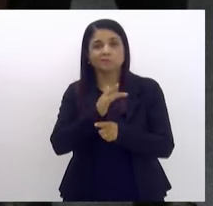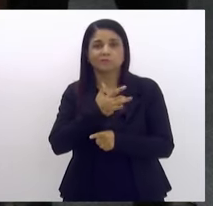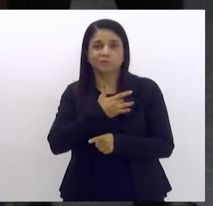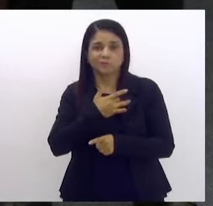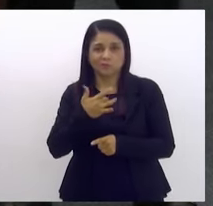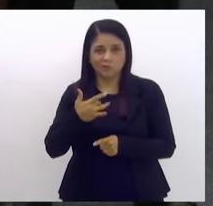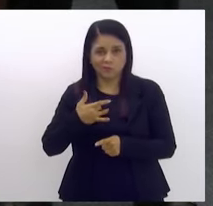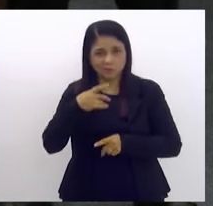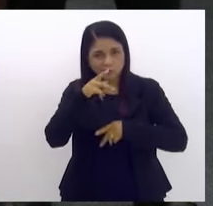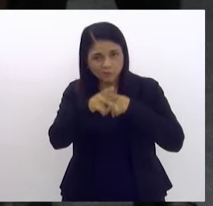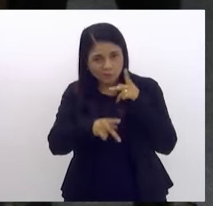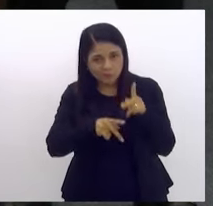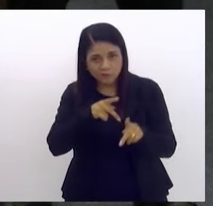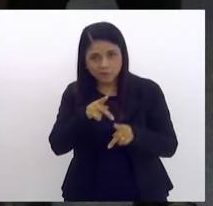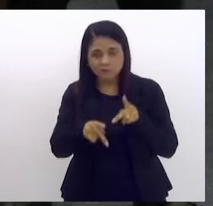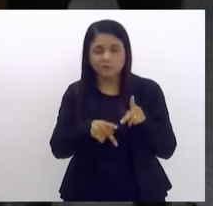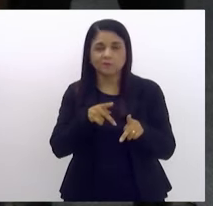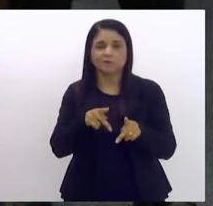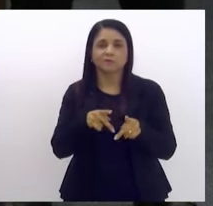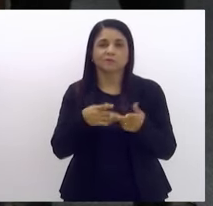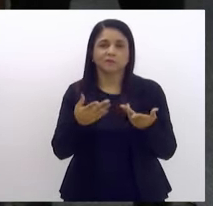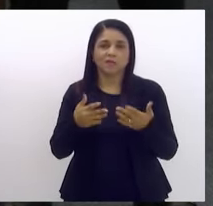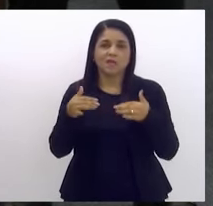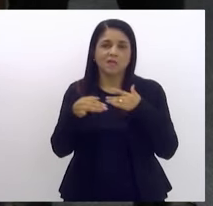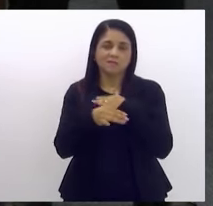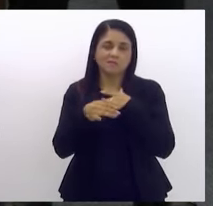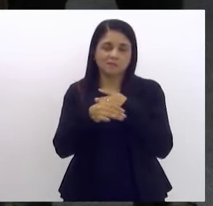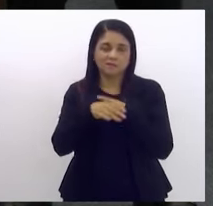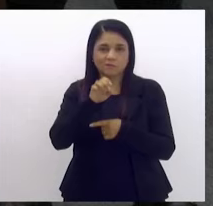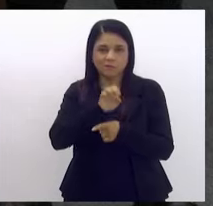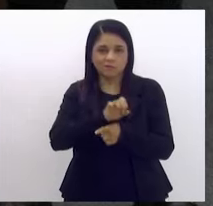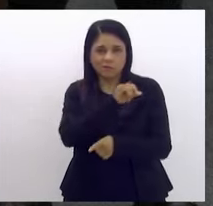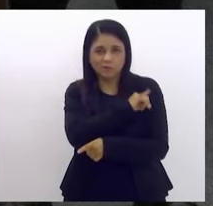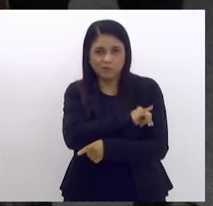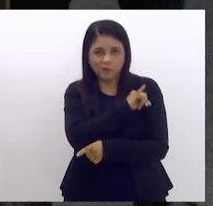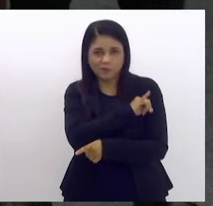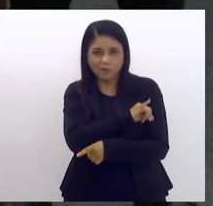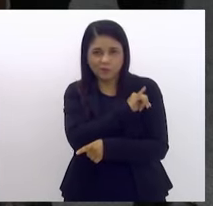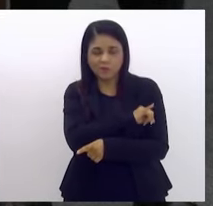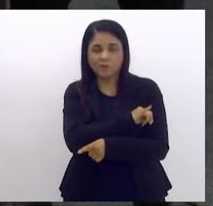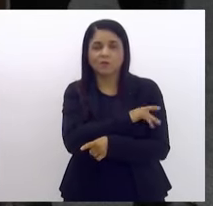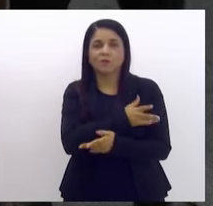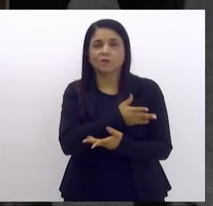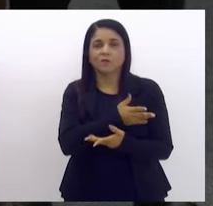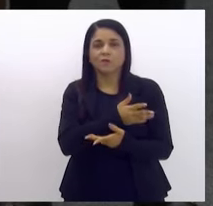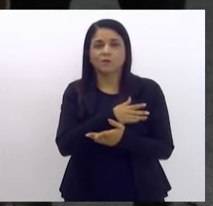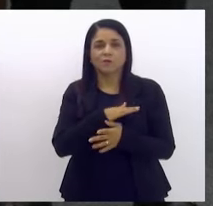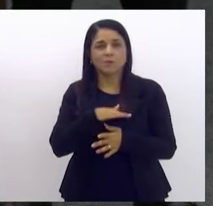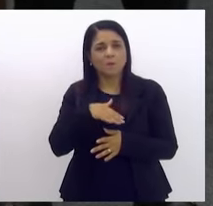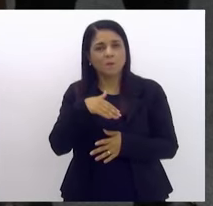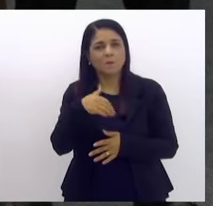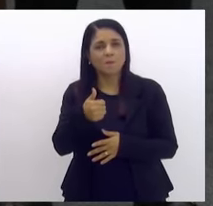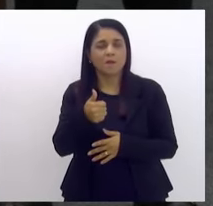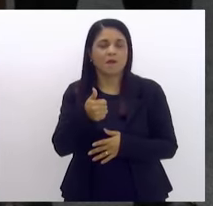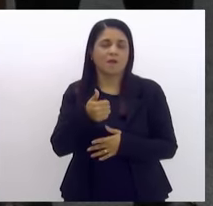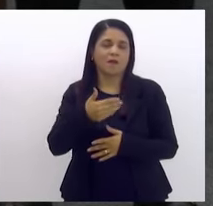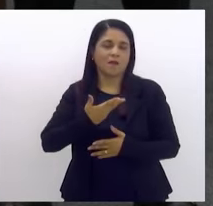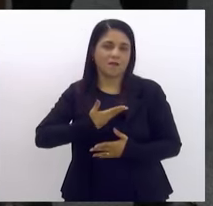população e que a gente vai fazer a cidade do Rio de Janeiro uma cidade, né, mais amiga da